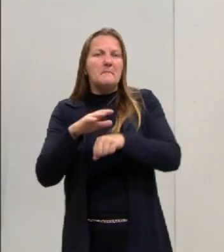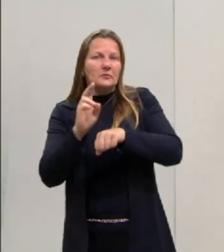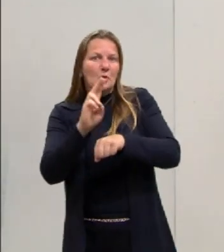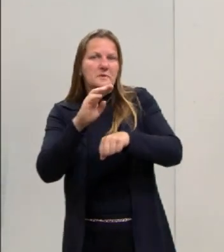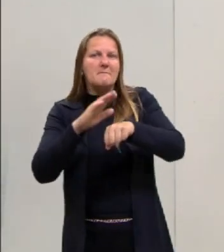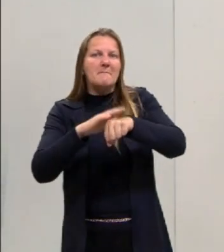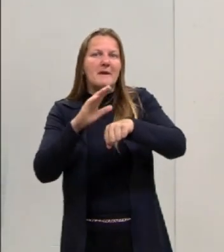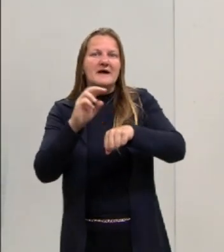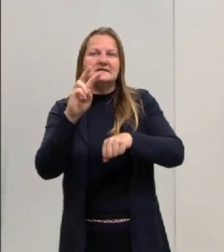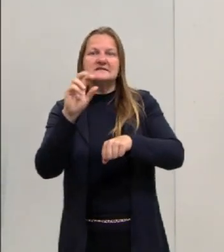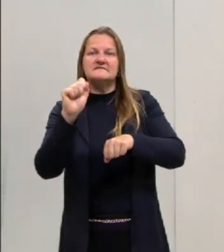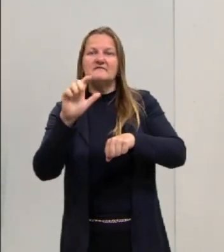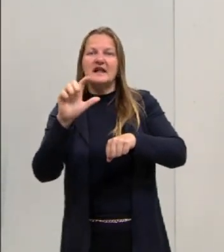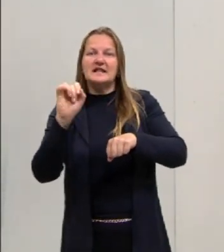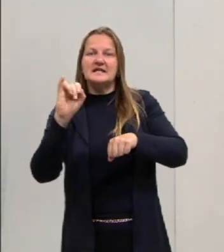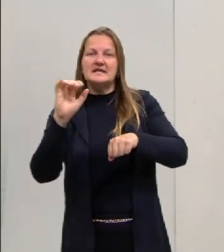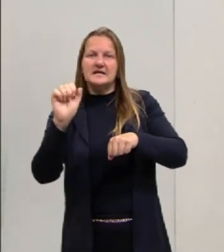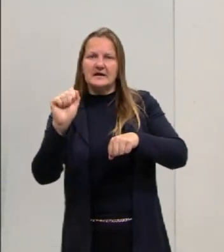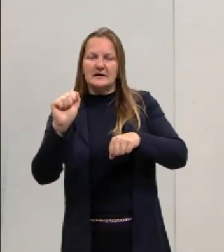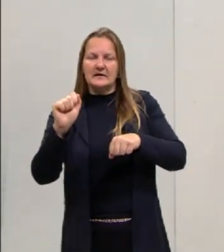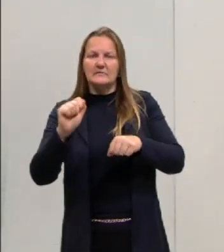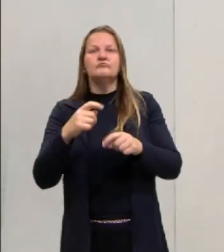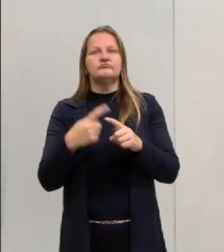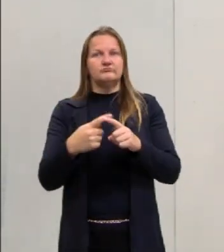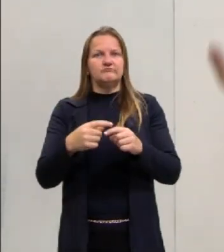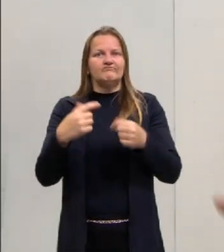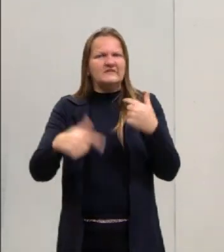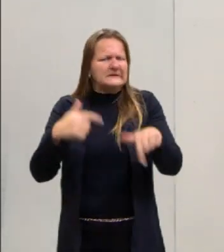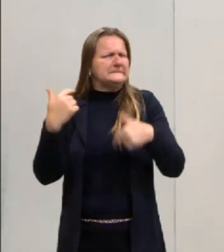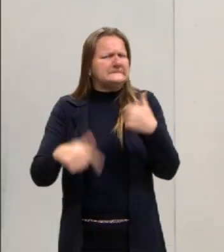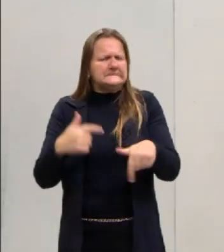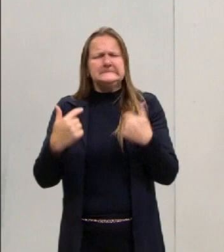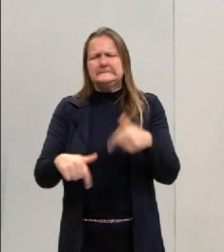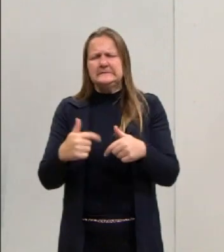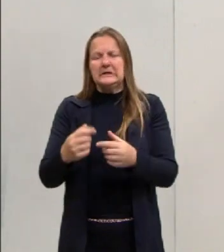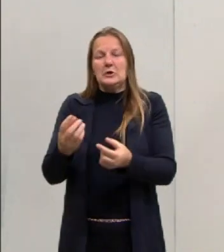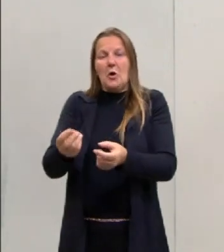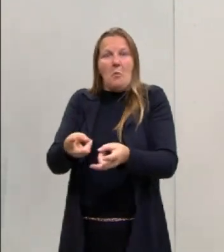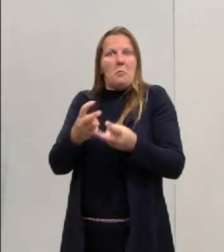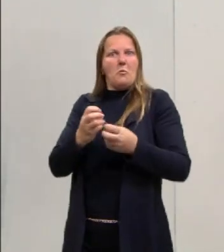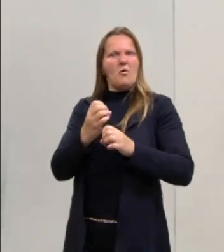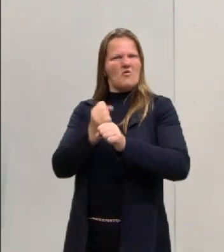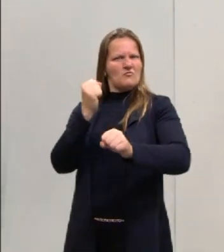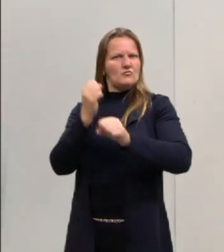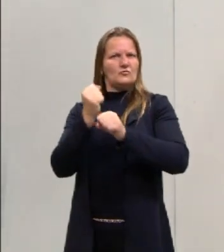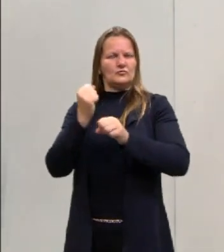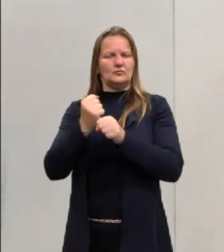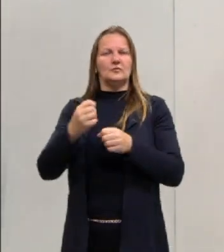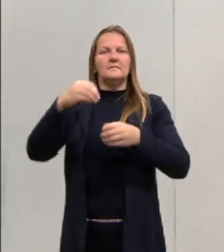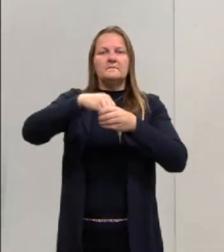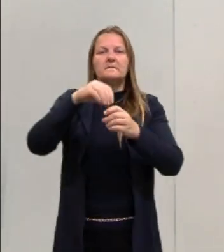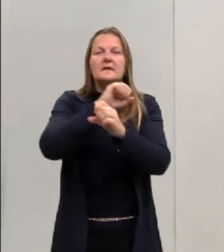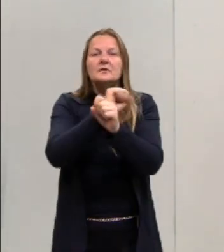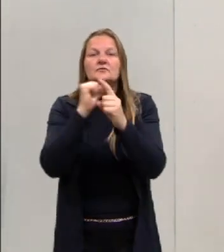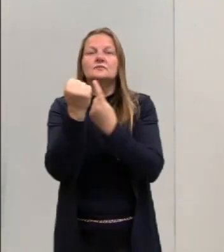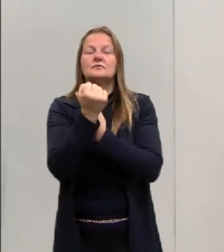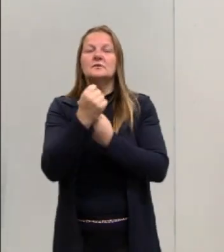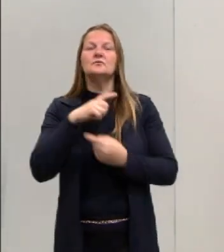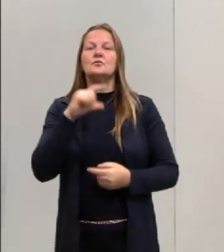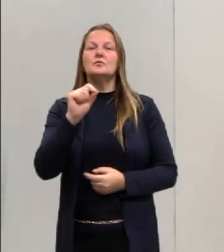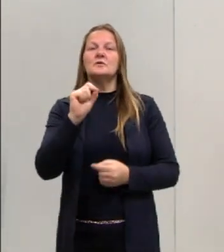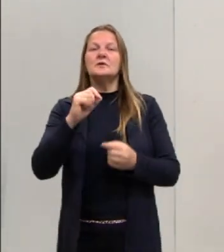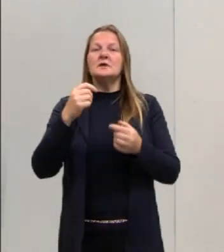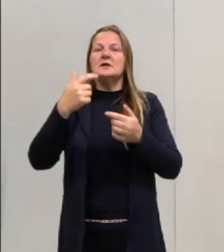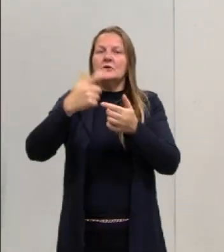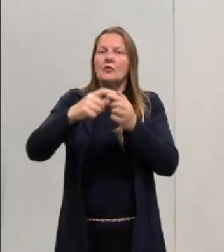e de alguma forma que ricos exploram pobres dentro de uma sociedade isso se